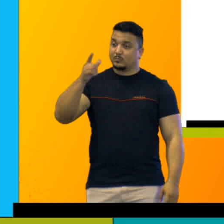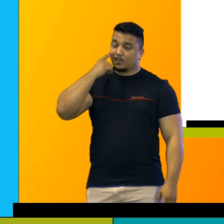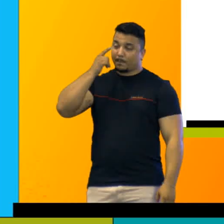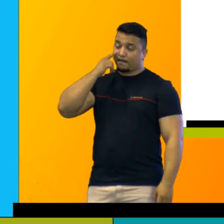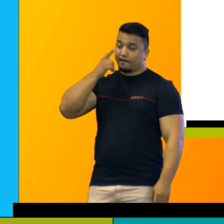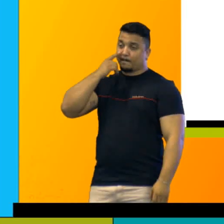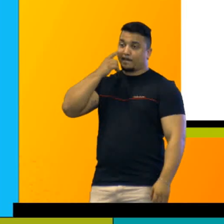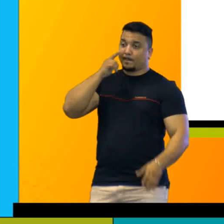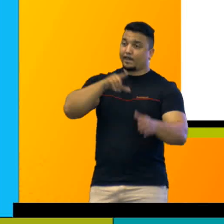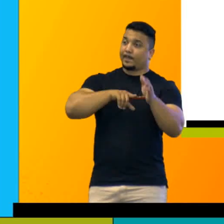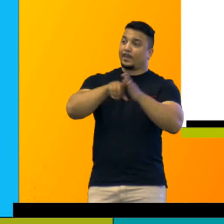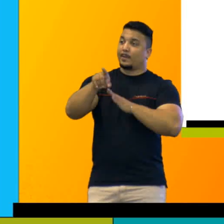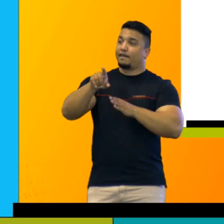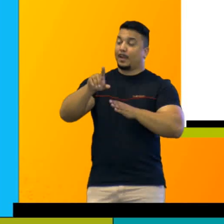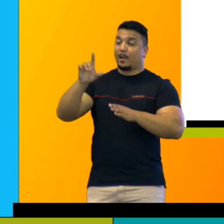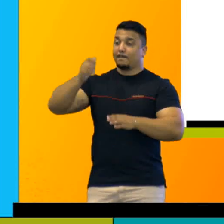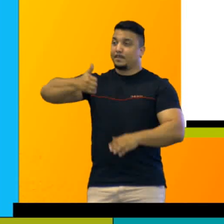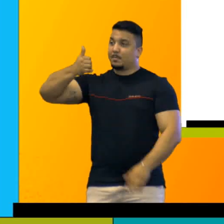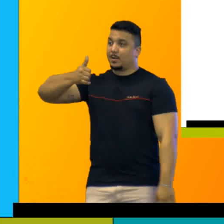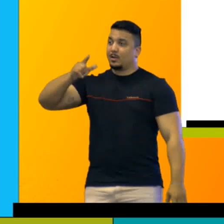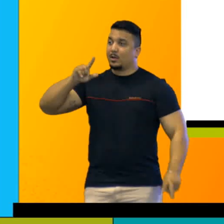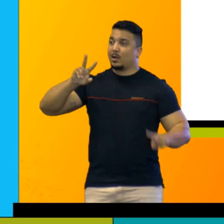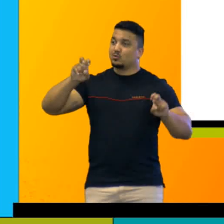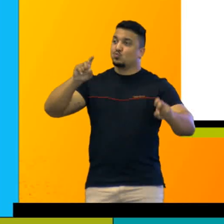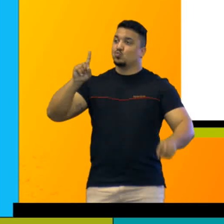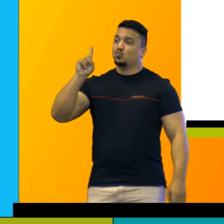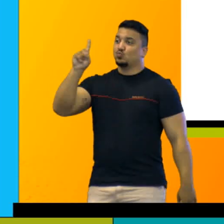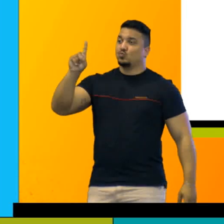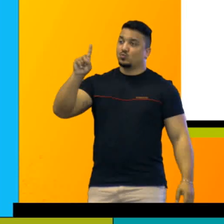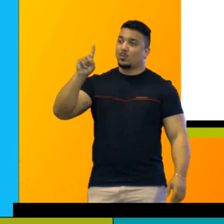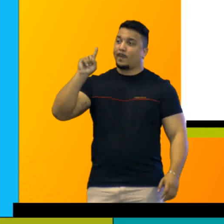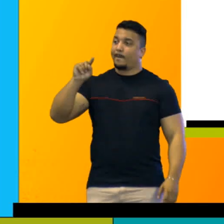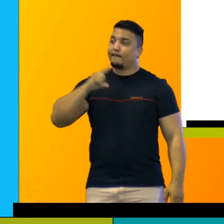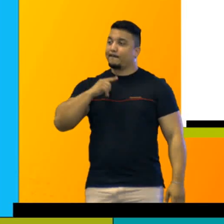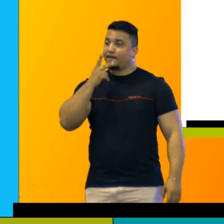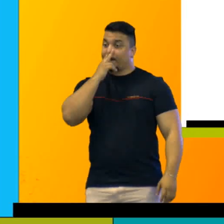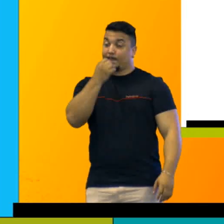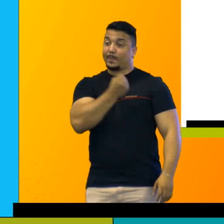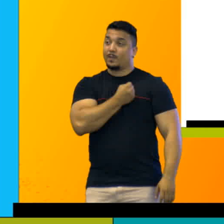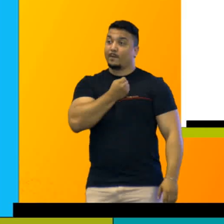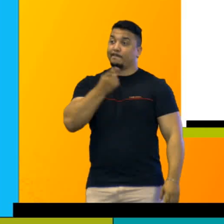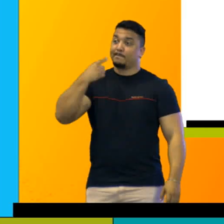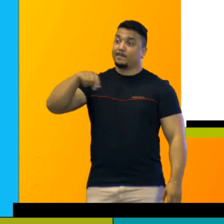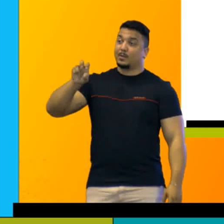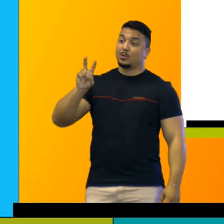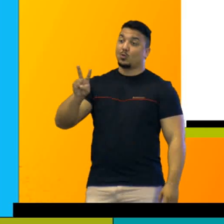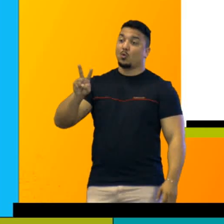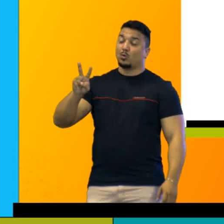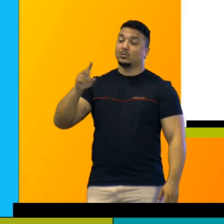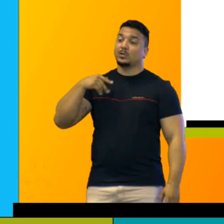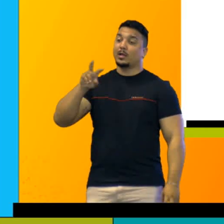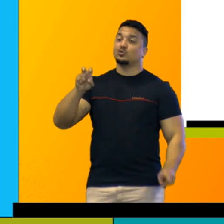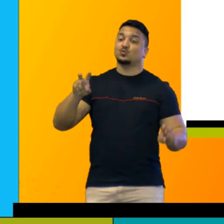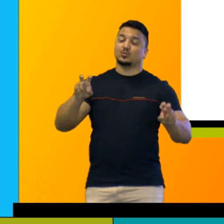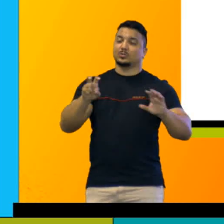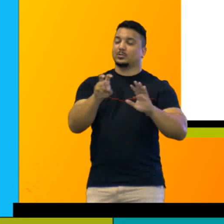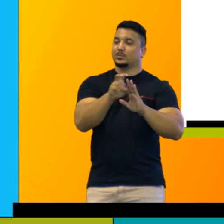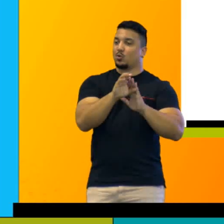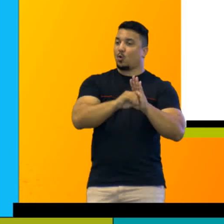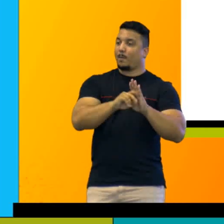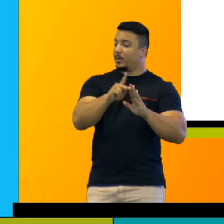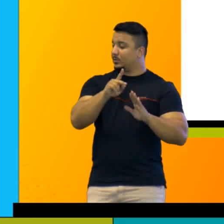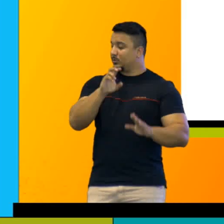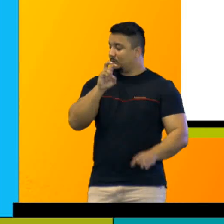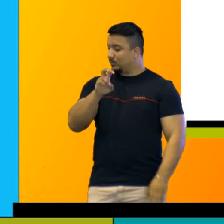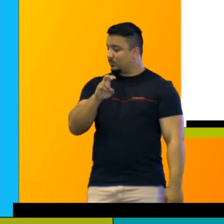foi a competência 1. Operações com números. A questão 2 foi a competência 5.